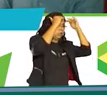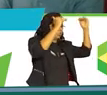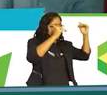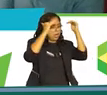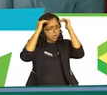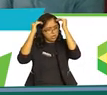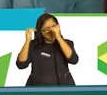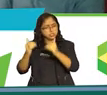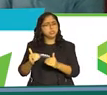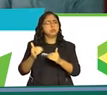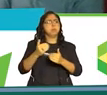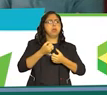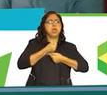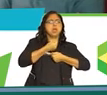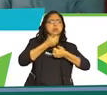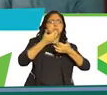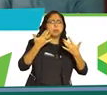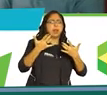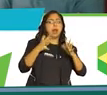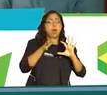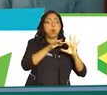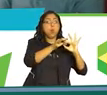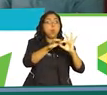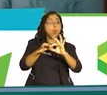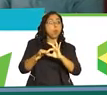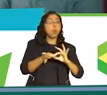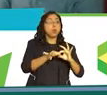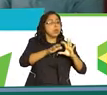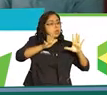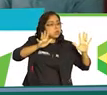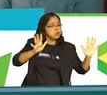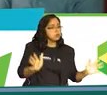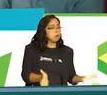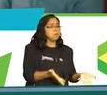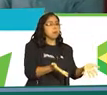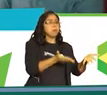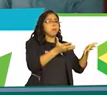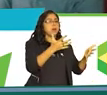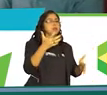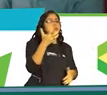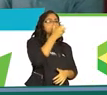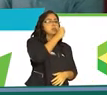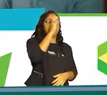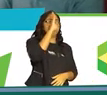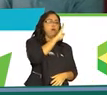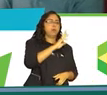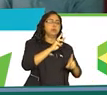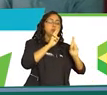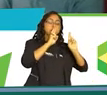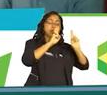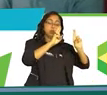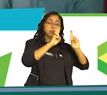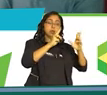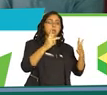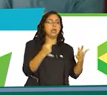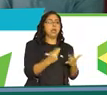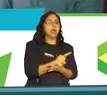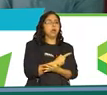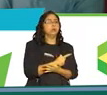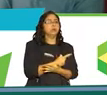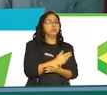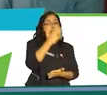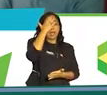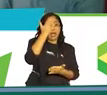maneira respeitosa, para unidos ajudarmos a salvar o Brasil. Eu espero que isso aconteça. E acredite, Eliane,